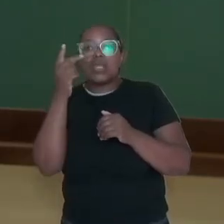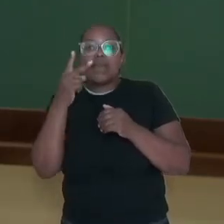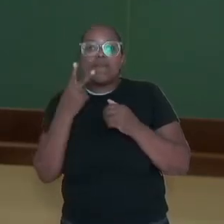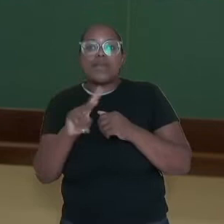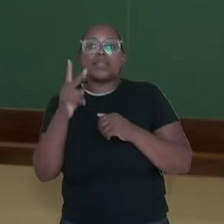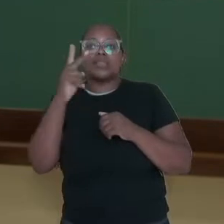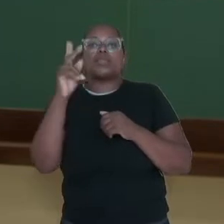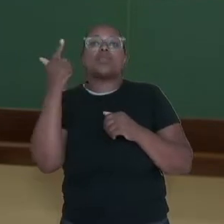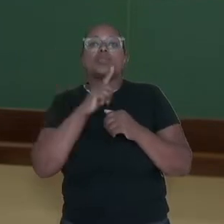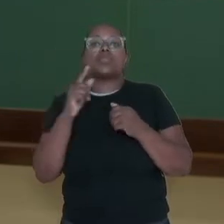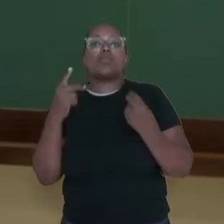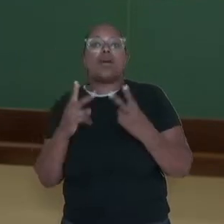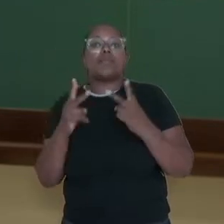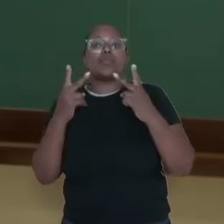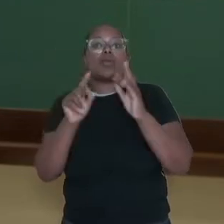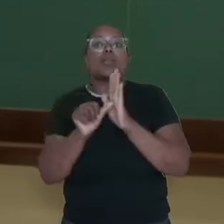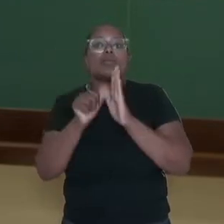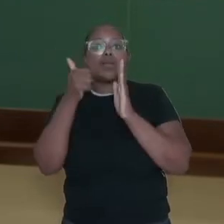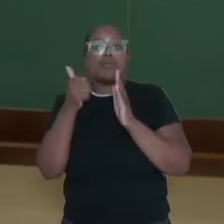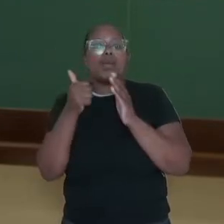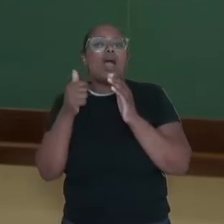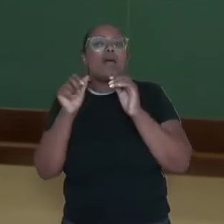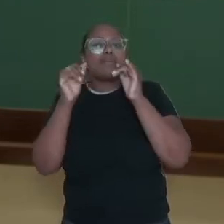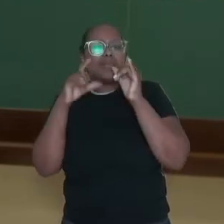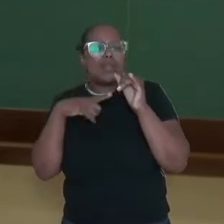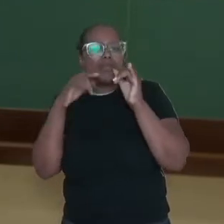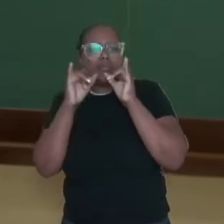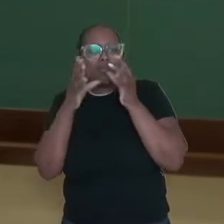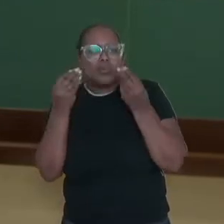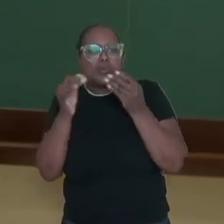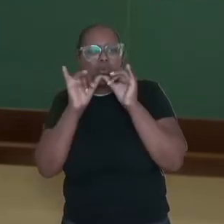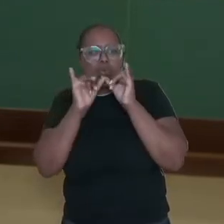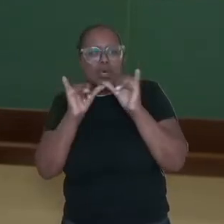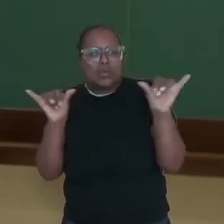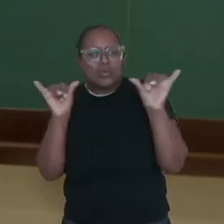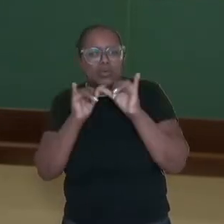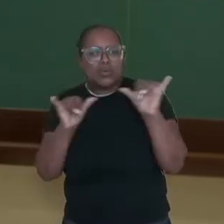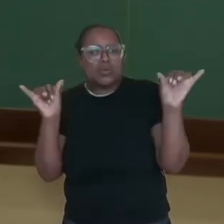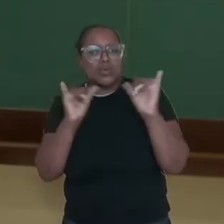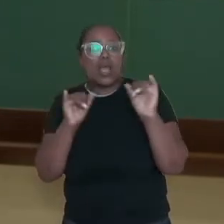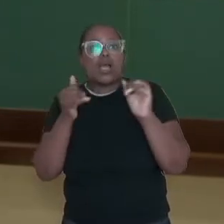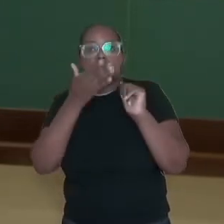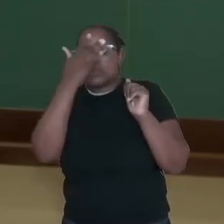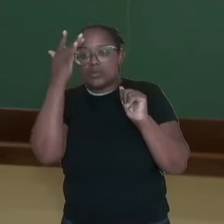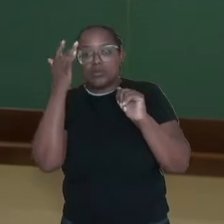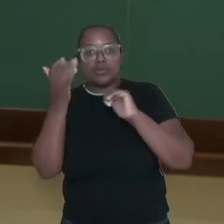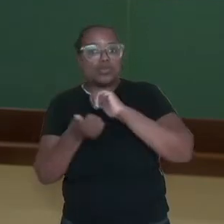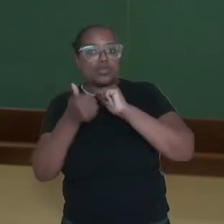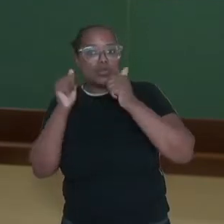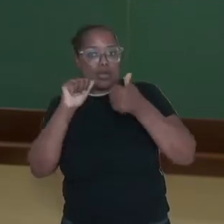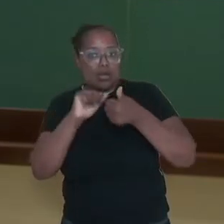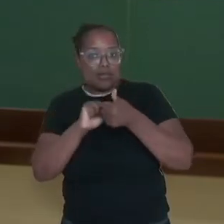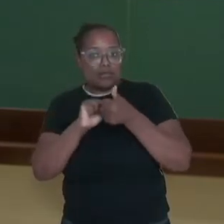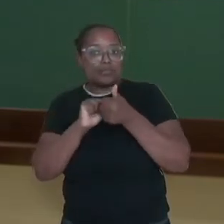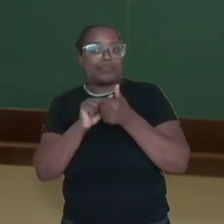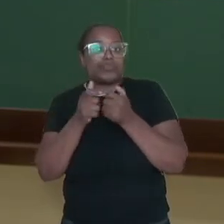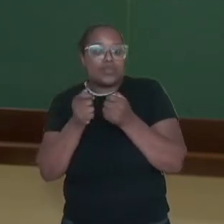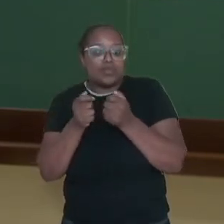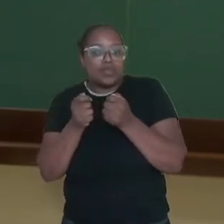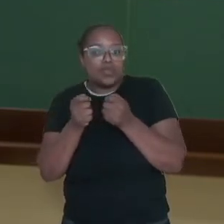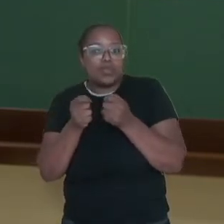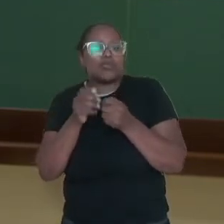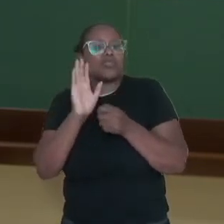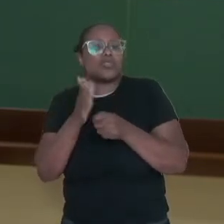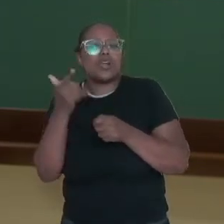né? Os eventos foram muito noticiados pela mídia na época e os jogadores de videogame já começaram a ganhar status